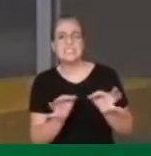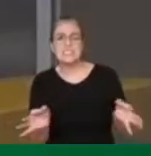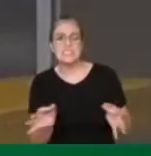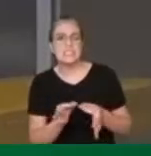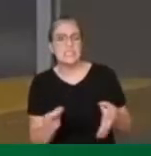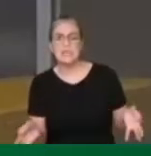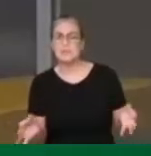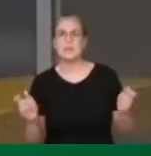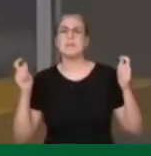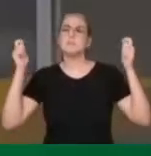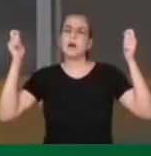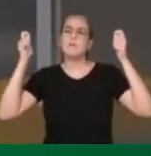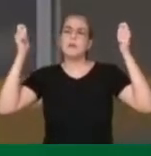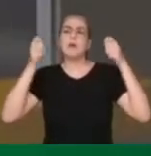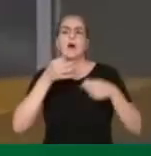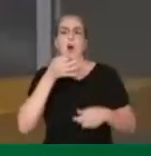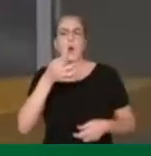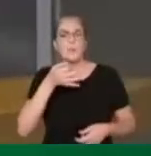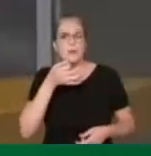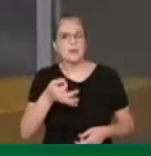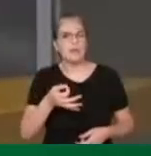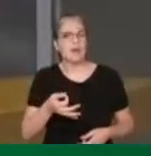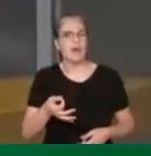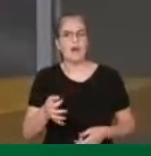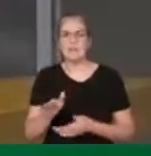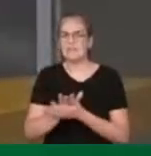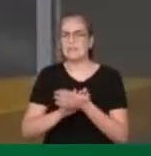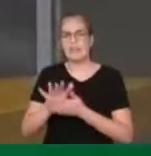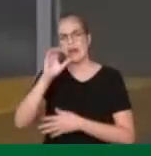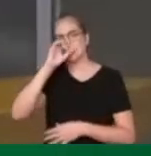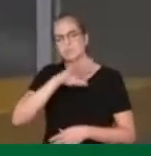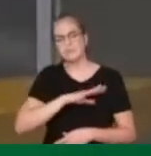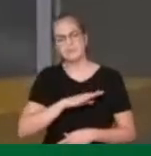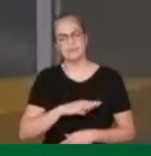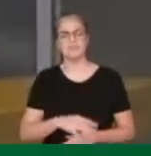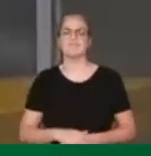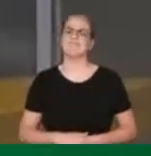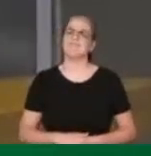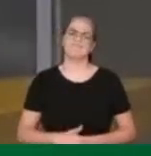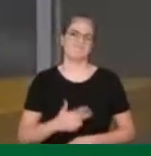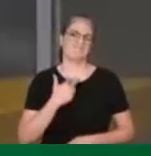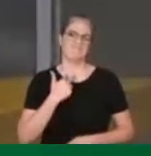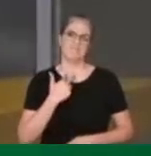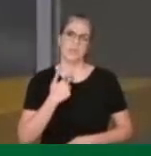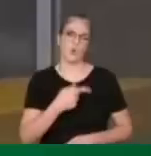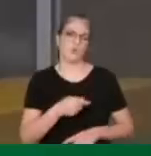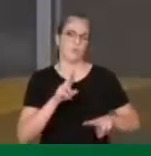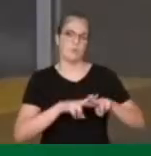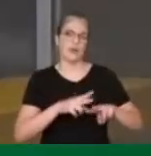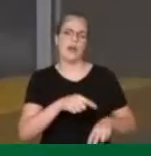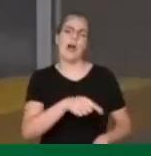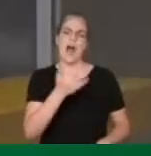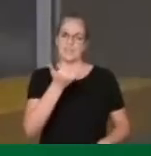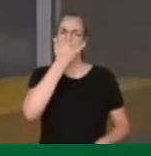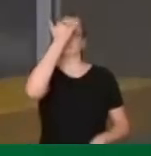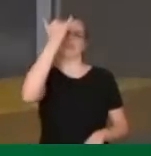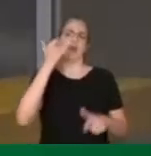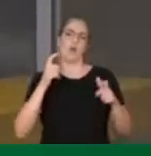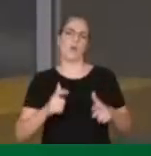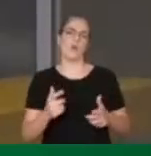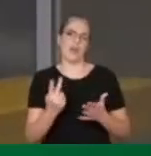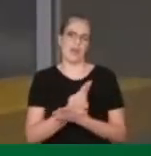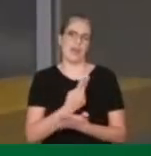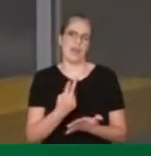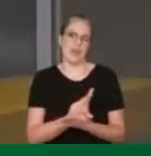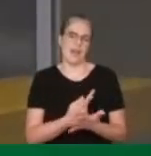constitucional de se manifestarem pacificamente e tiveram o azar de estar no lugar errado, na hora errada, naquele dia, possam